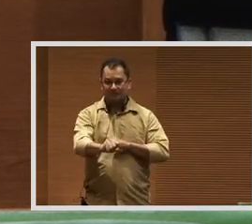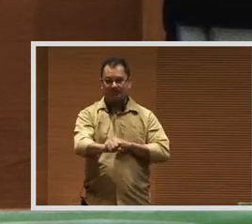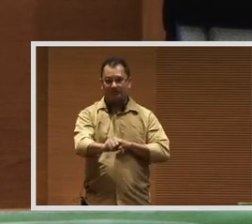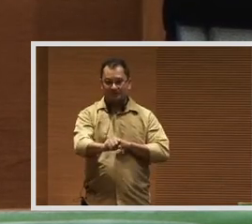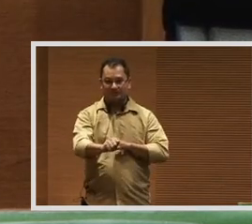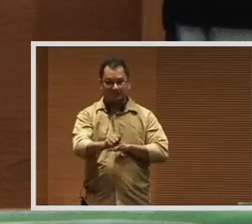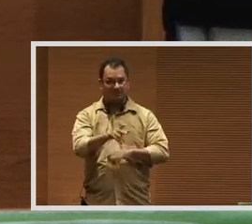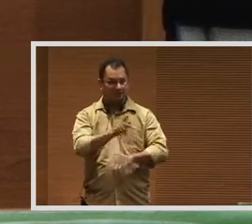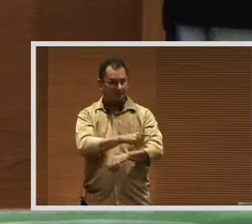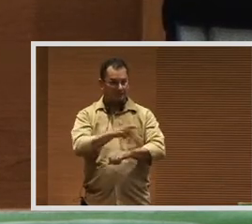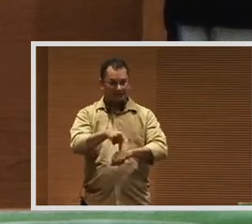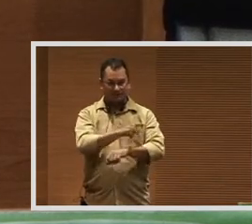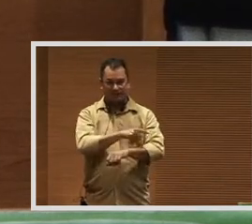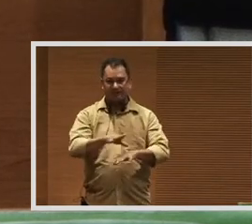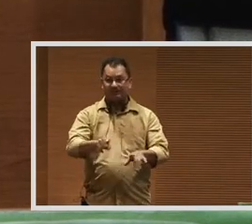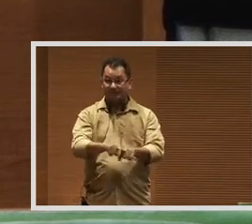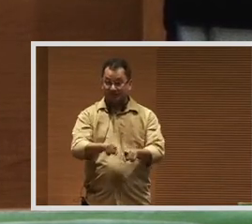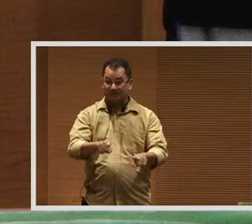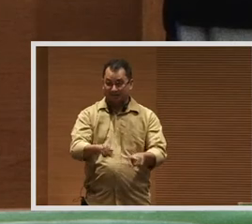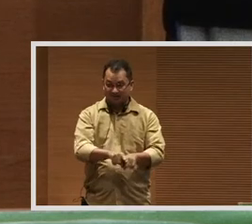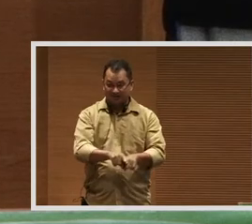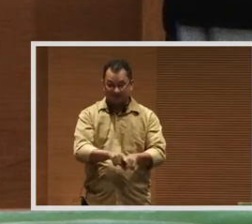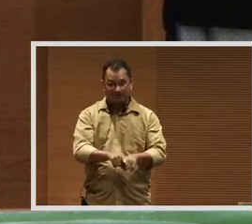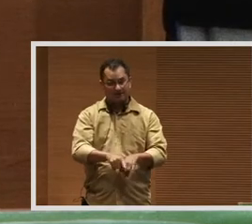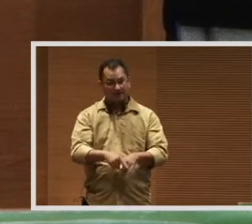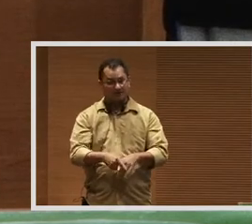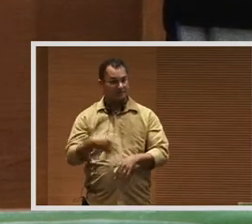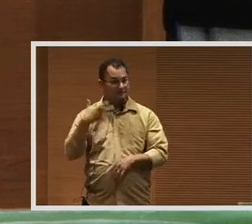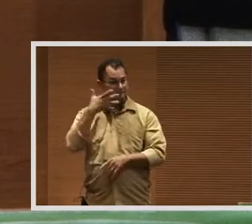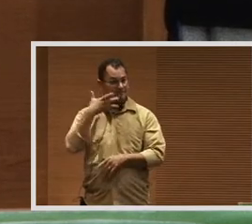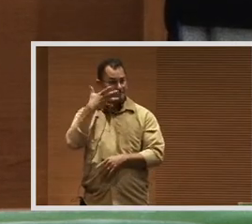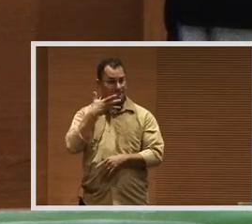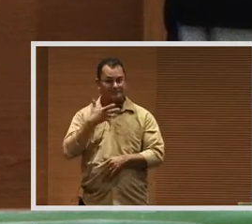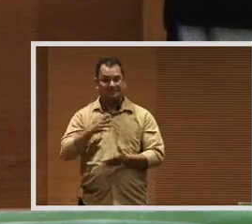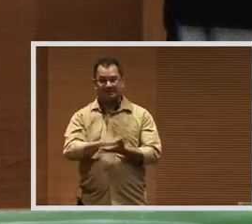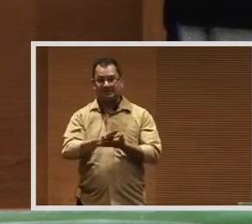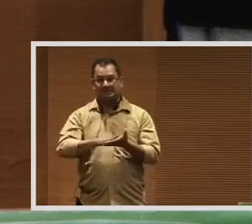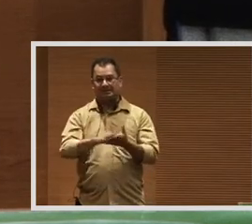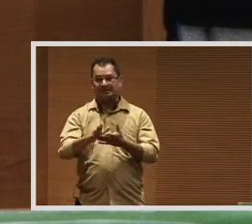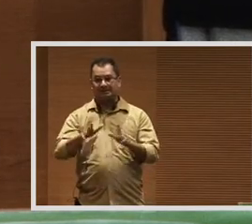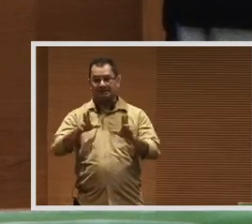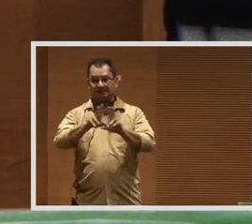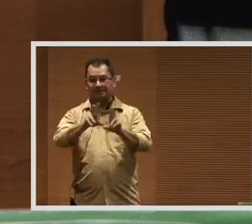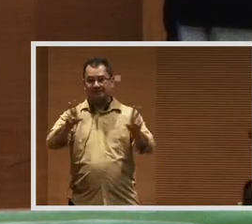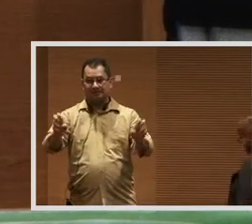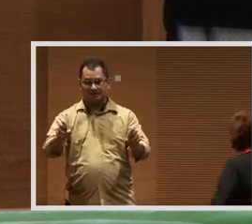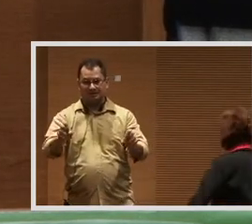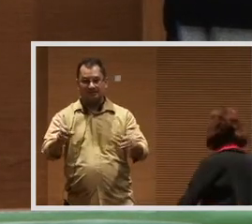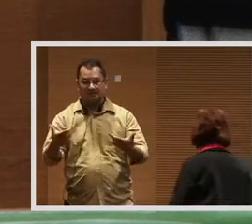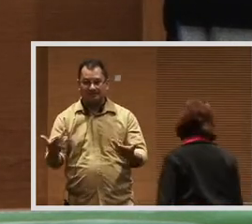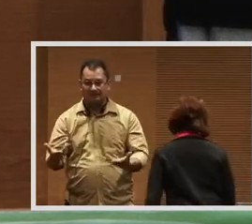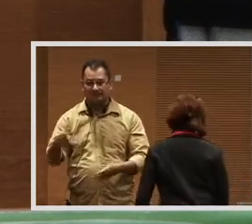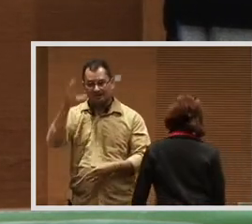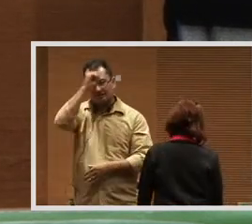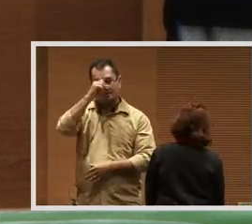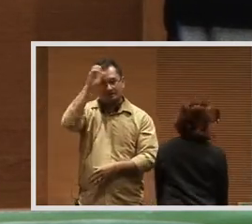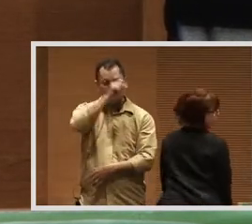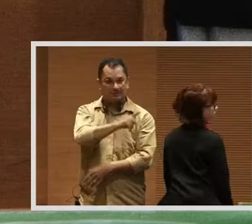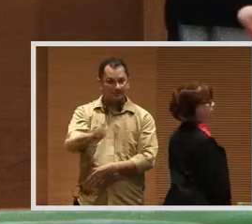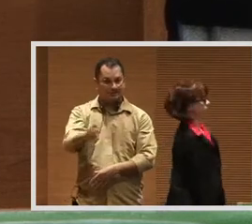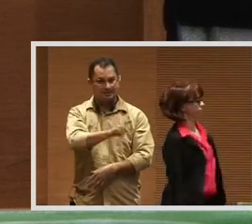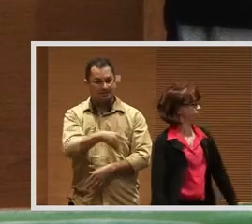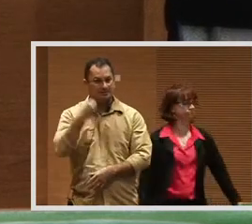do curso de pedagogia, não se fala desses assuntos. Não tem esse assunto. Então, ela aprende isso com